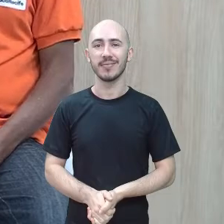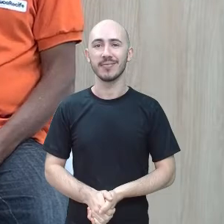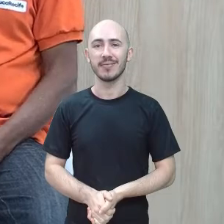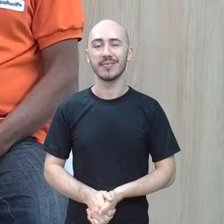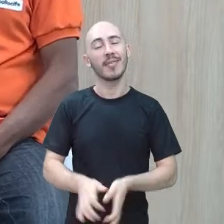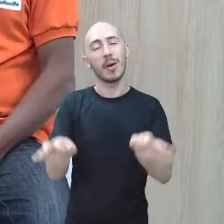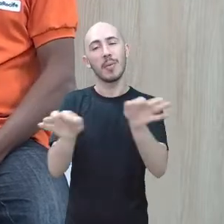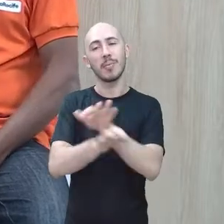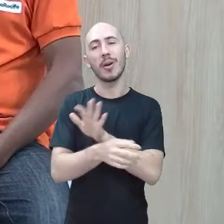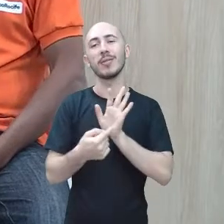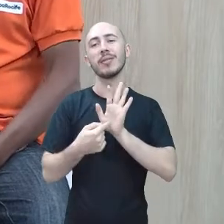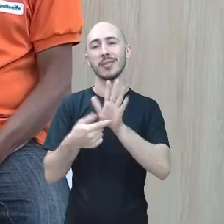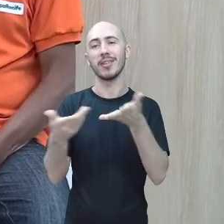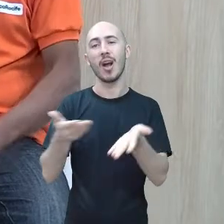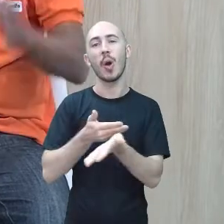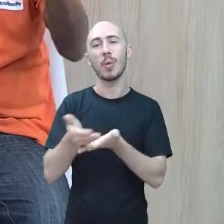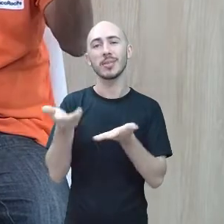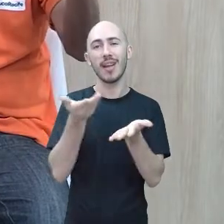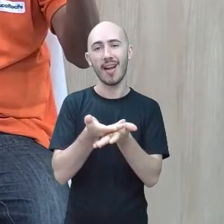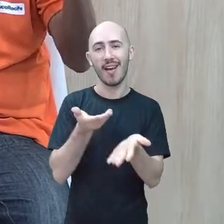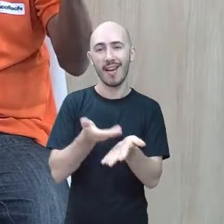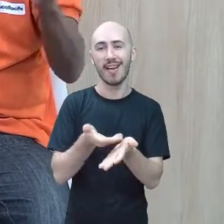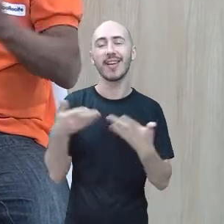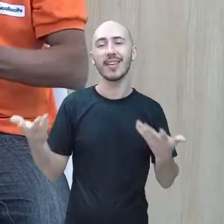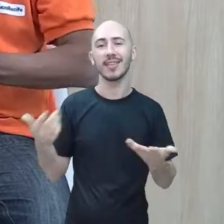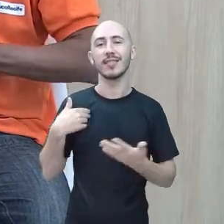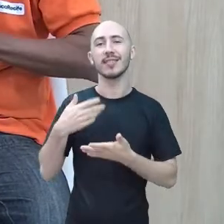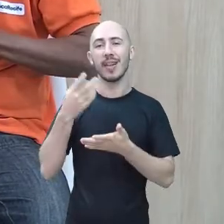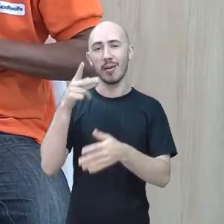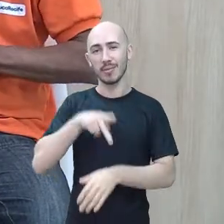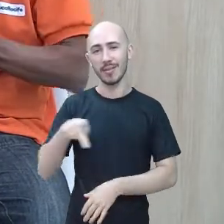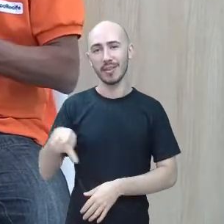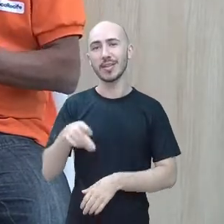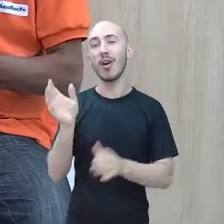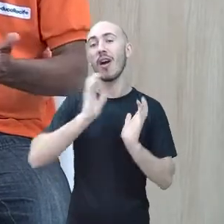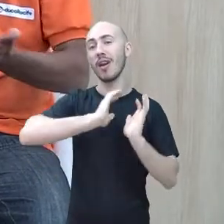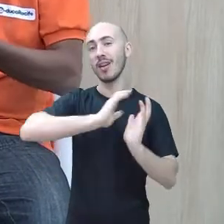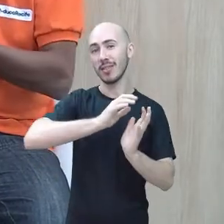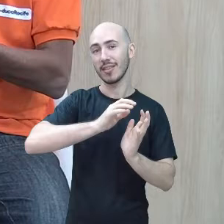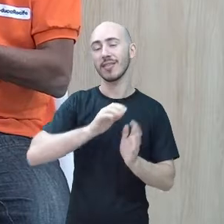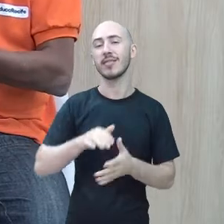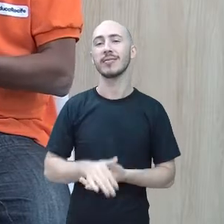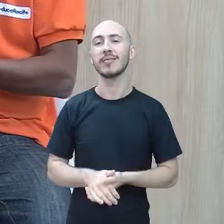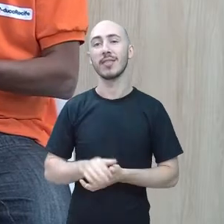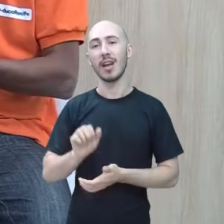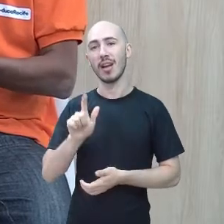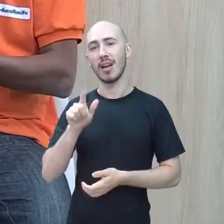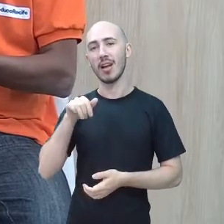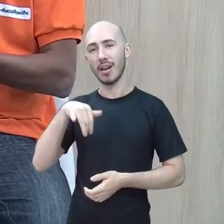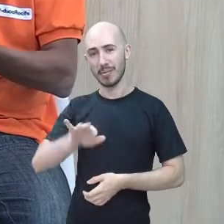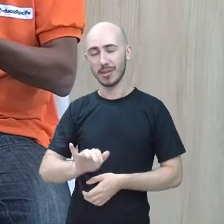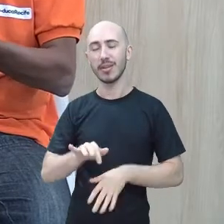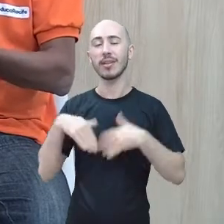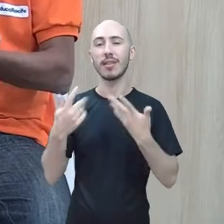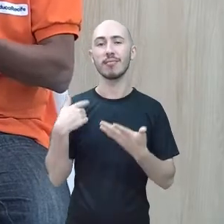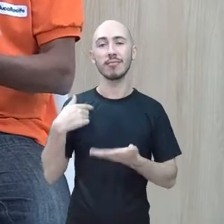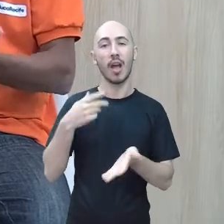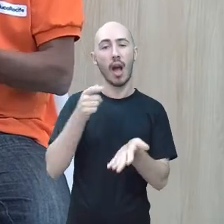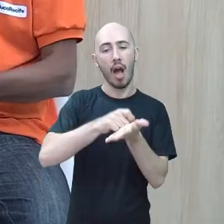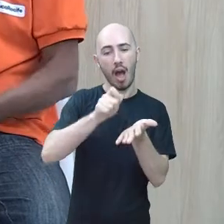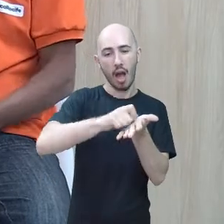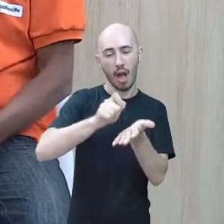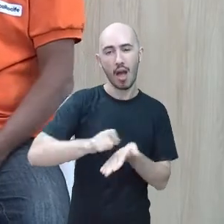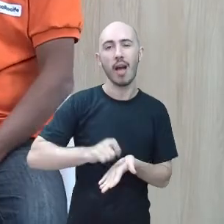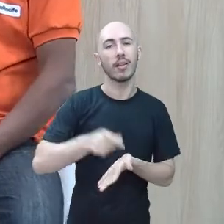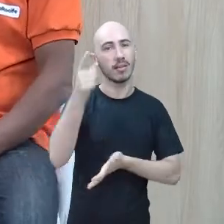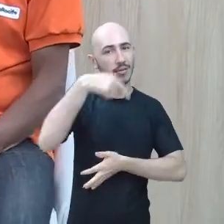Pronto, gente. Então vamos para essa aula, professora Vanessa, professora Alami de Geografia, a gente tá junto. Tem o caderno de lado, esquece não o caderno, tá? Caderno para anotar.